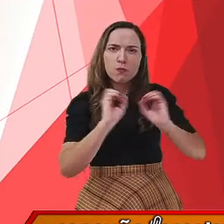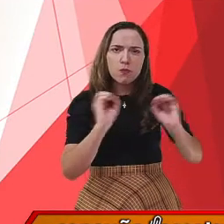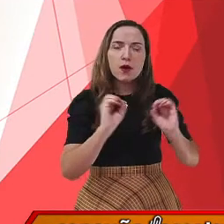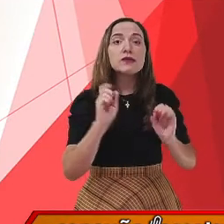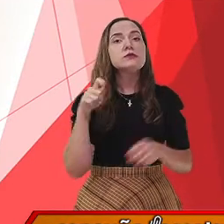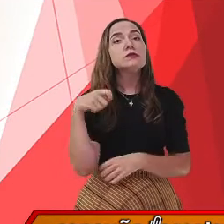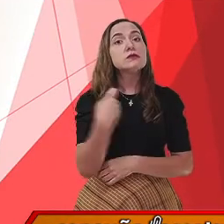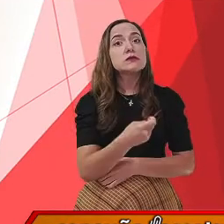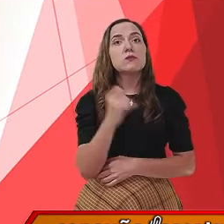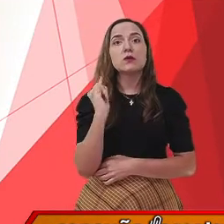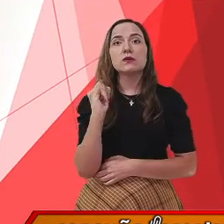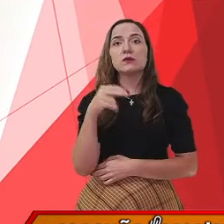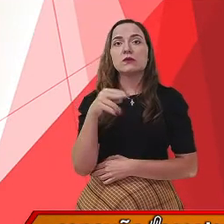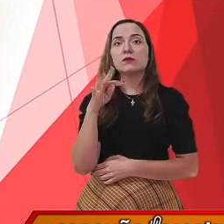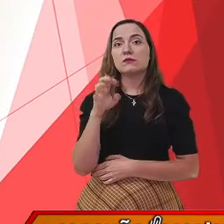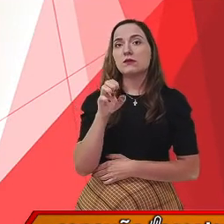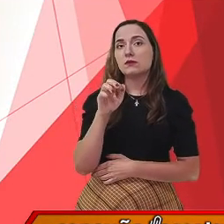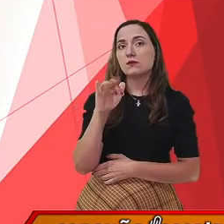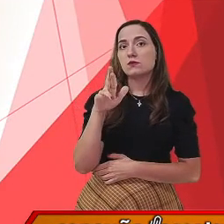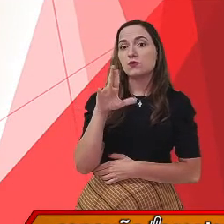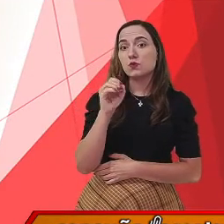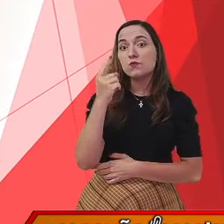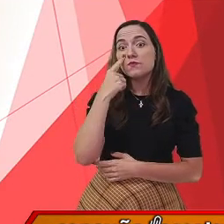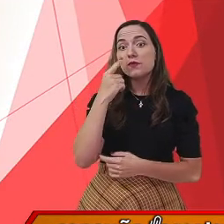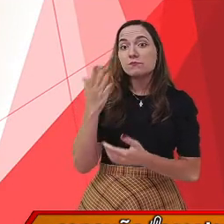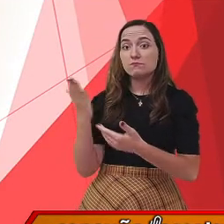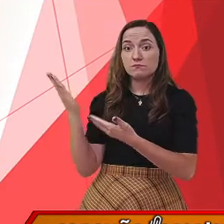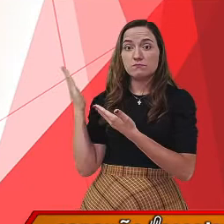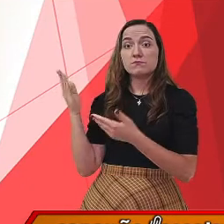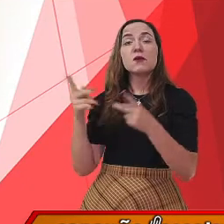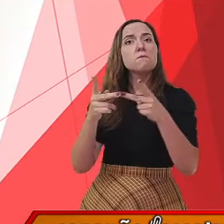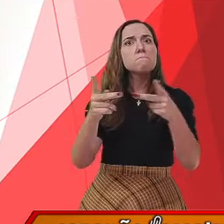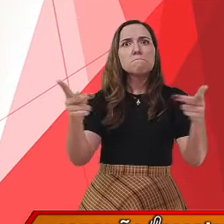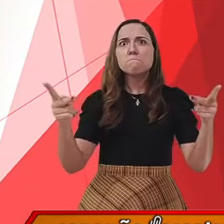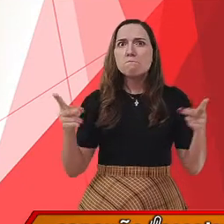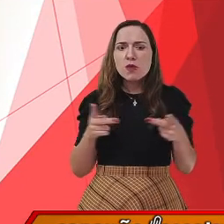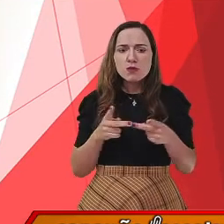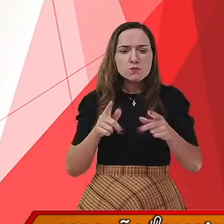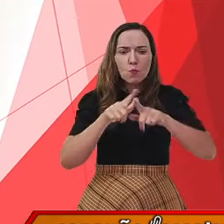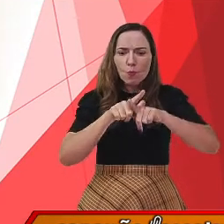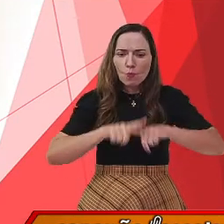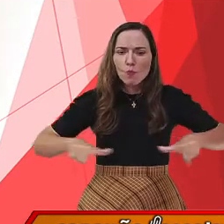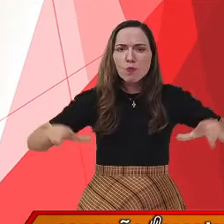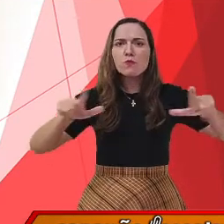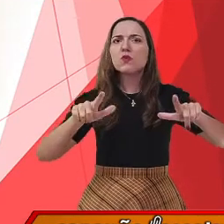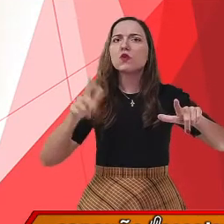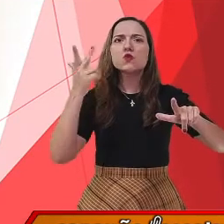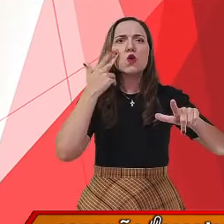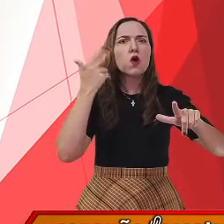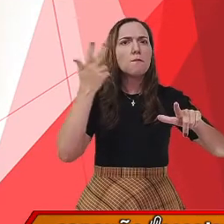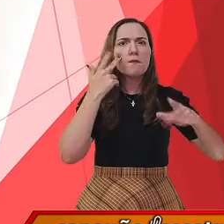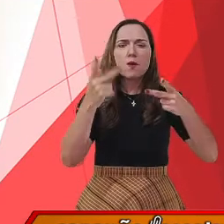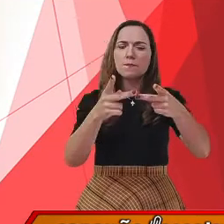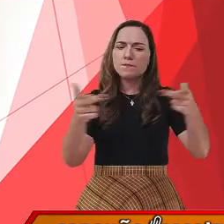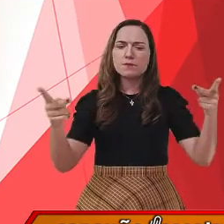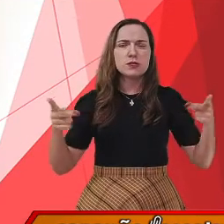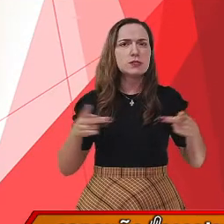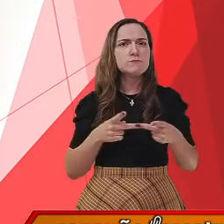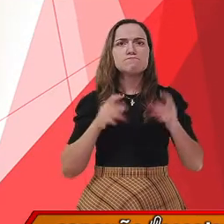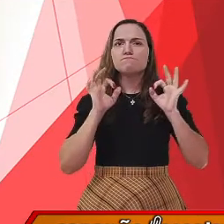de inteiro. Observe essa pizza. Ela não sofreu nenhuma alteração. Ela está